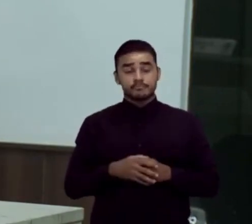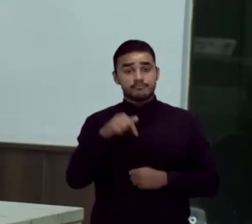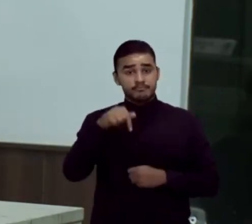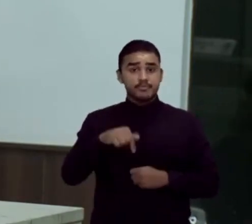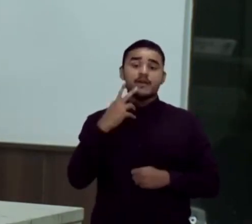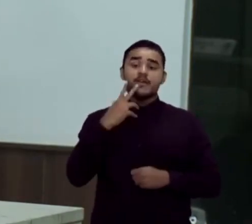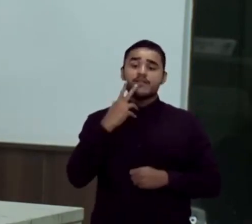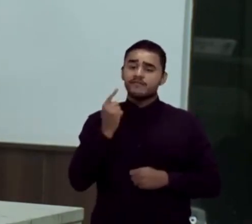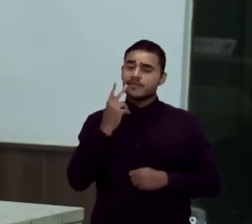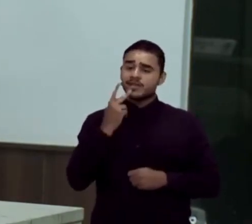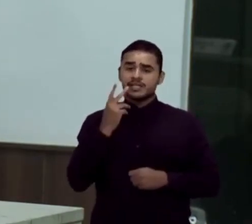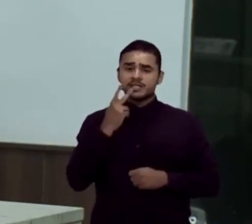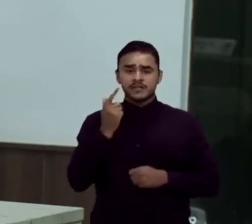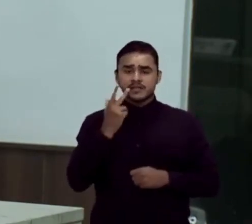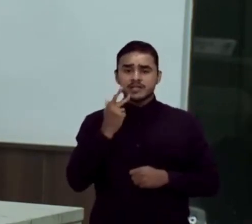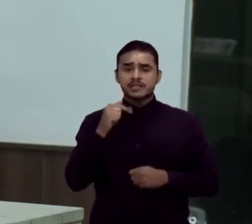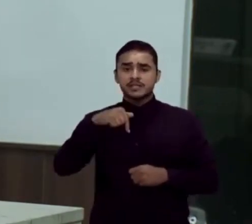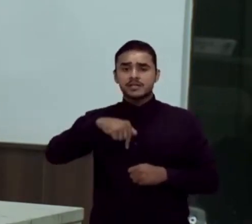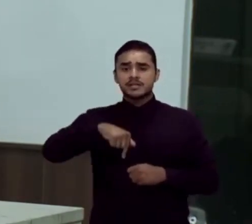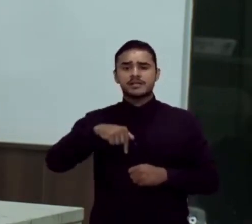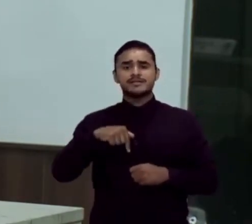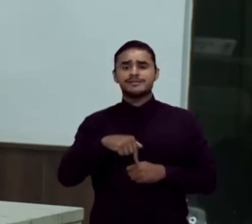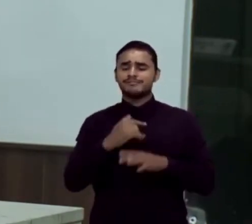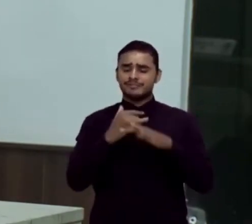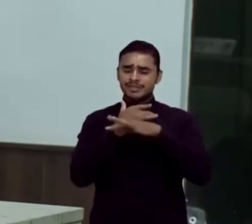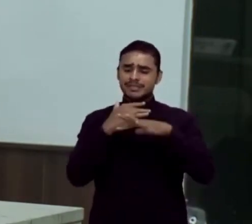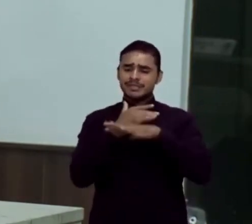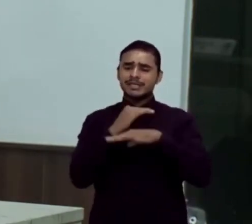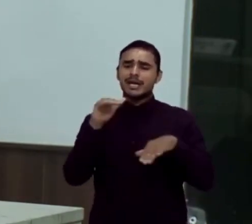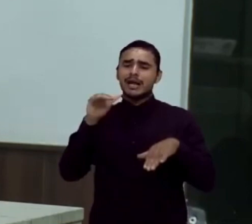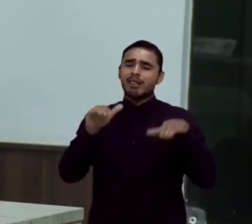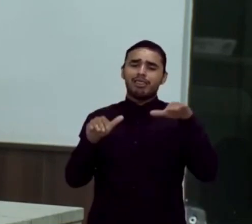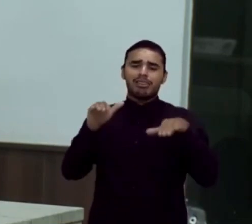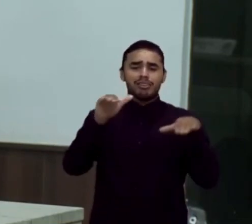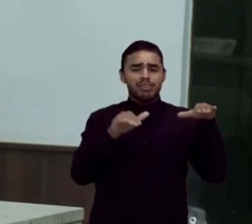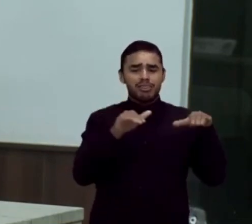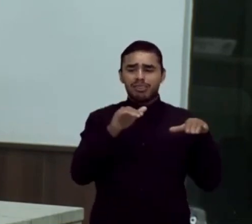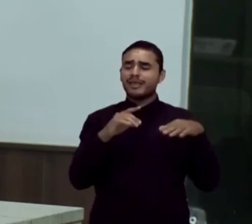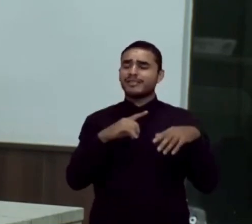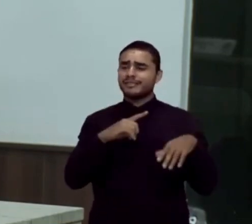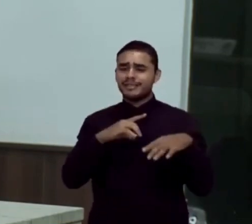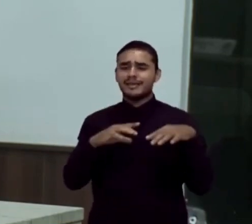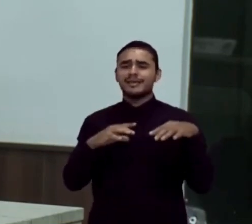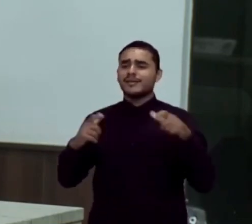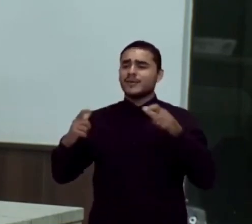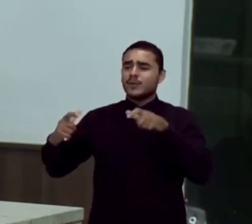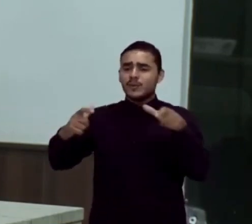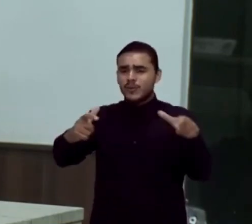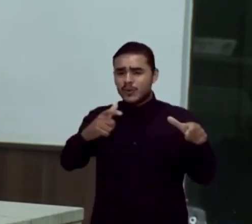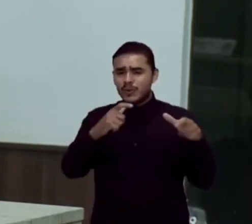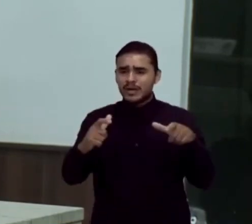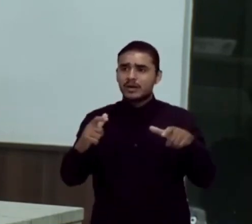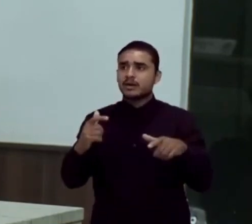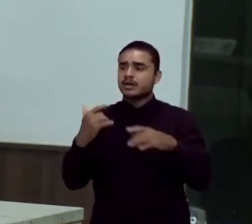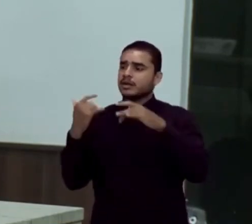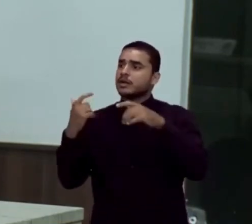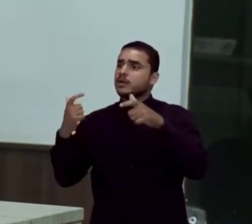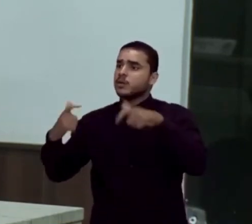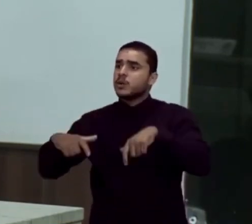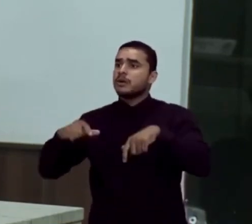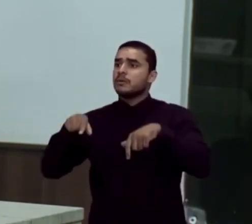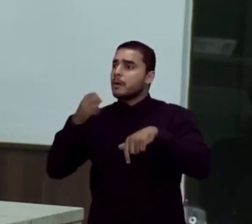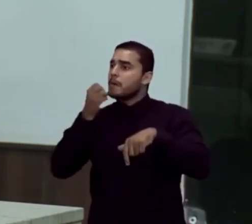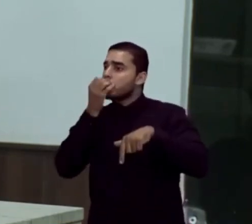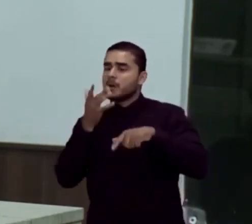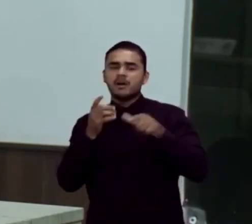marcada historicamente pela desigualdade socioterritorial. Nós temos mais de 800